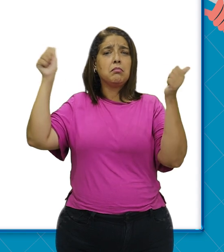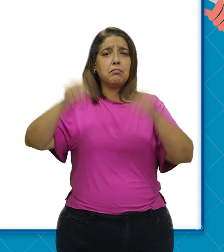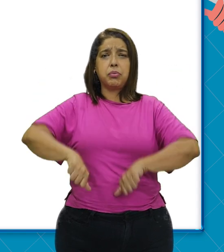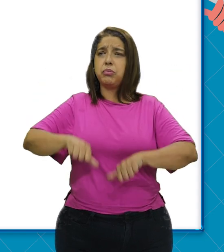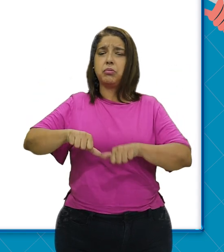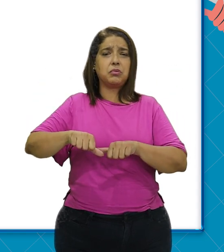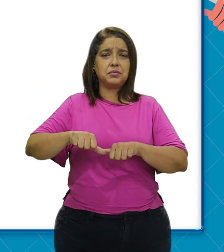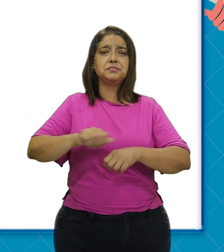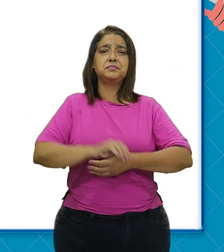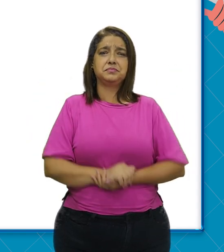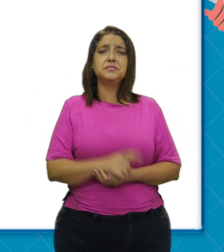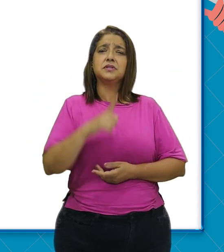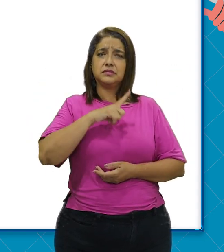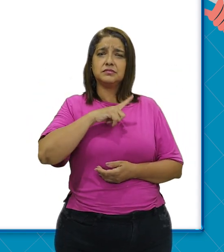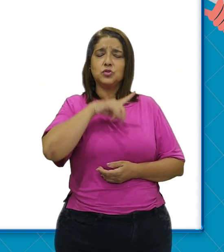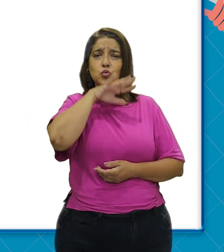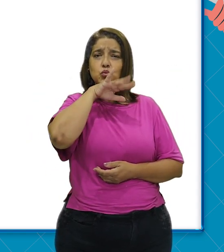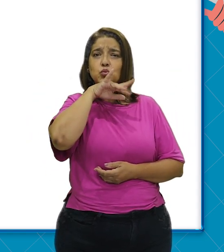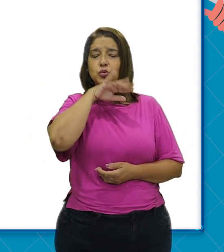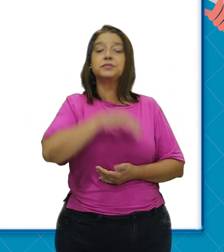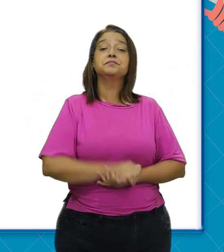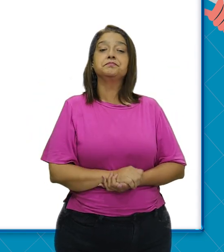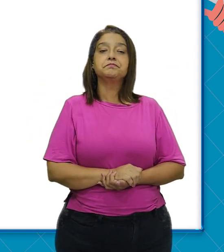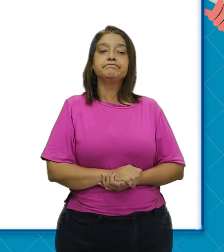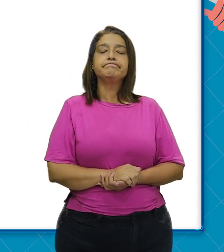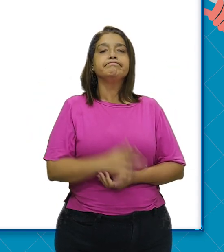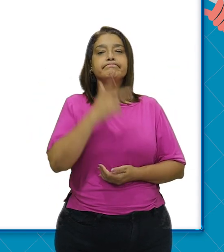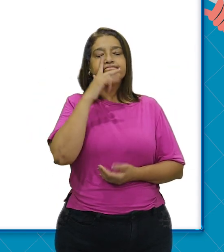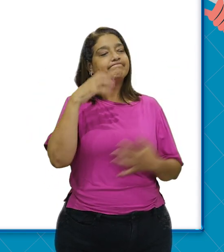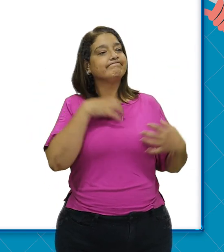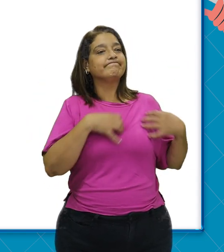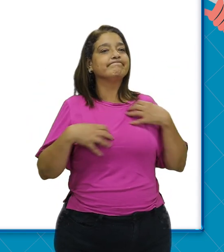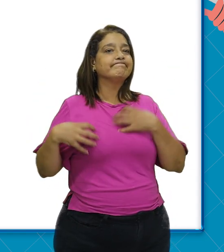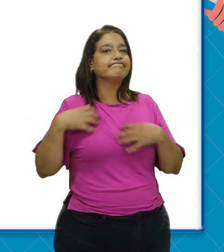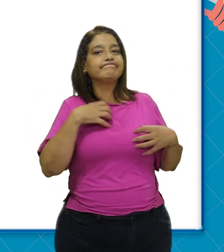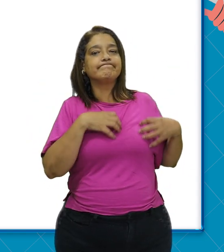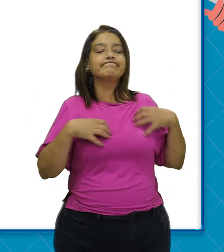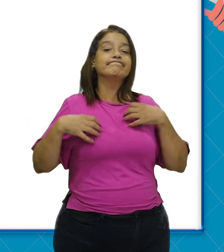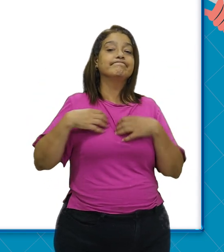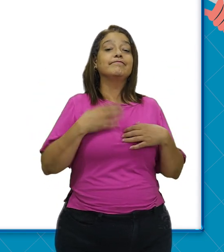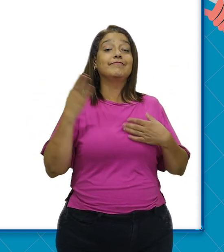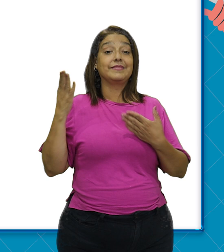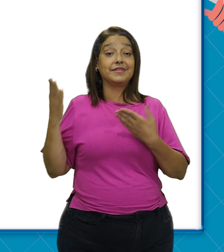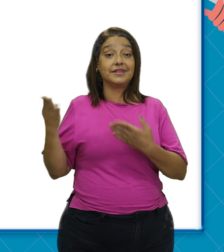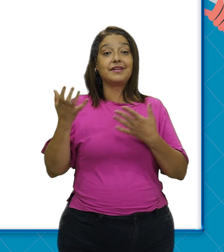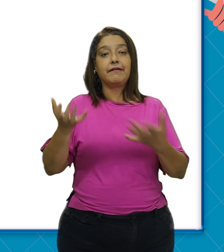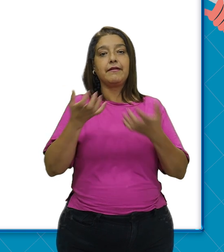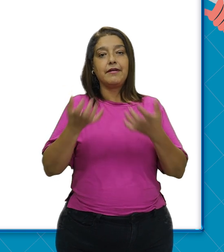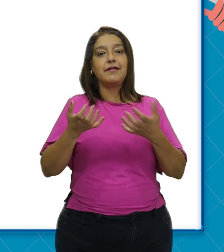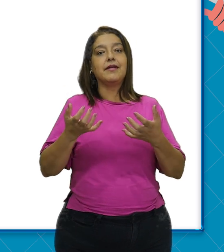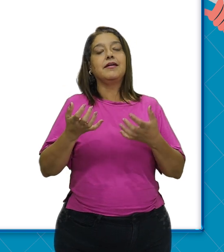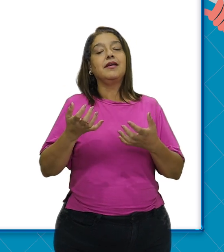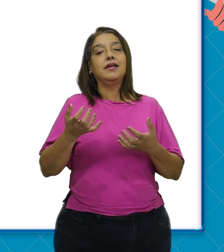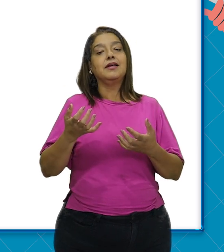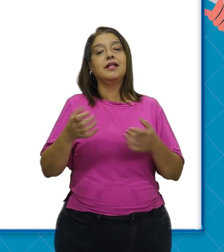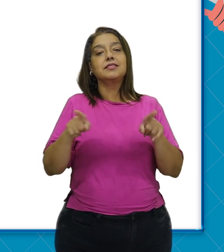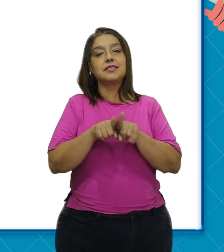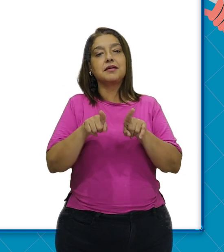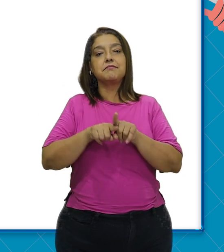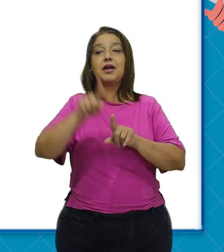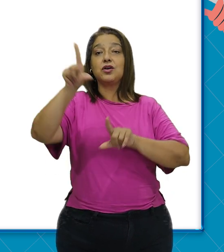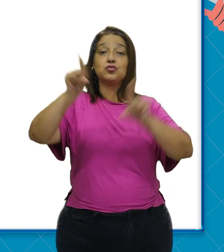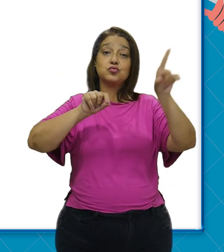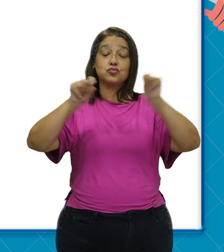época. Não satisfeito, Washington Luiz quis implantar mais treta ainda. Ele indicou para ser